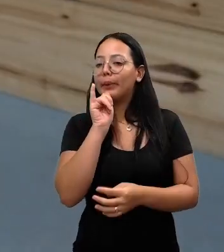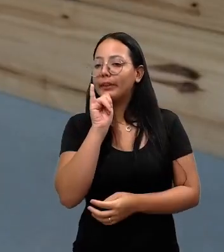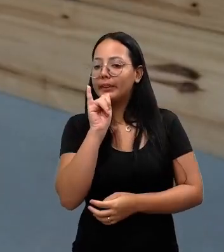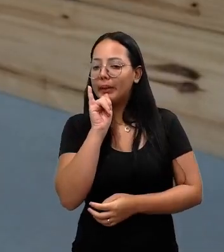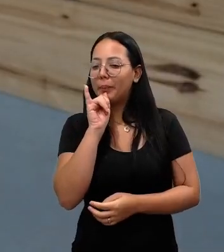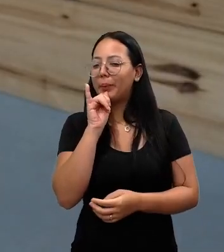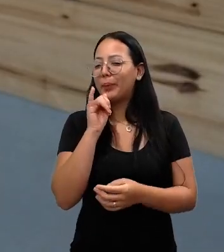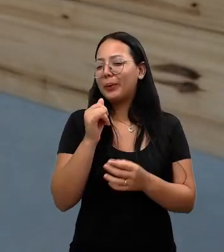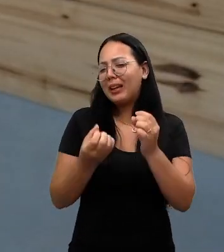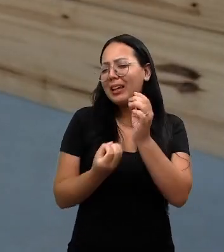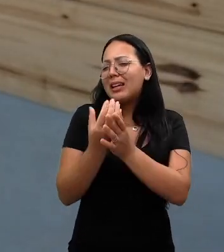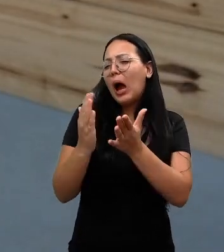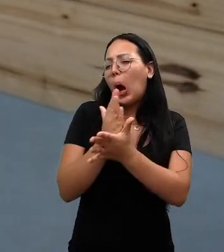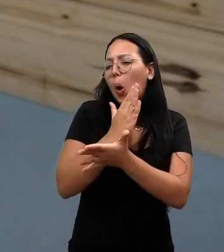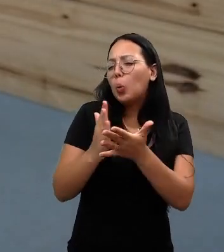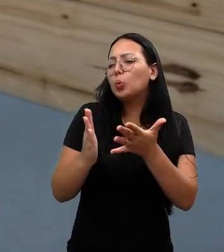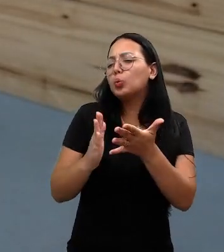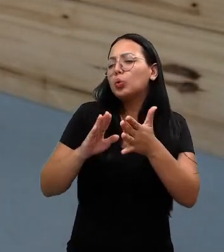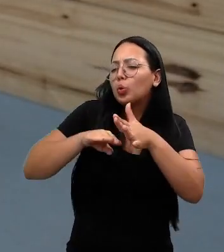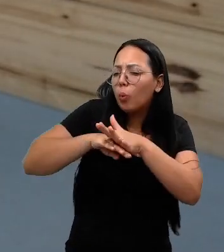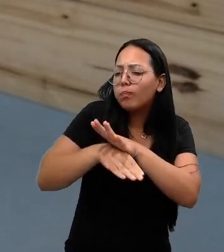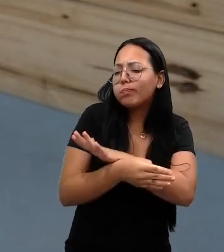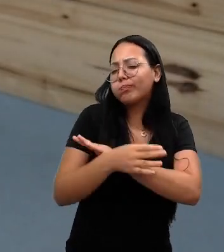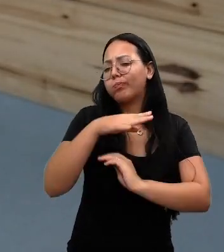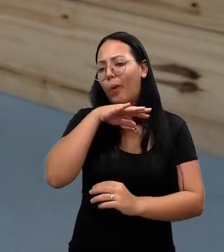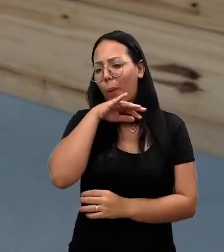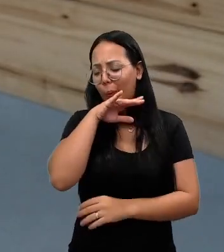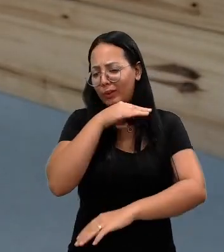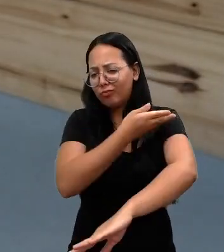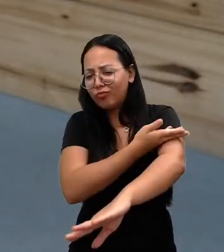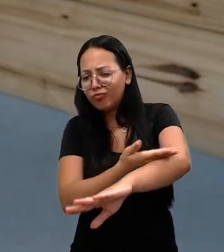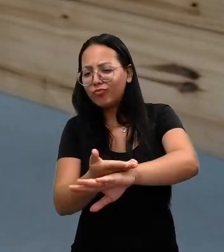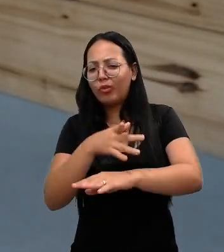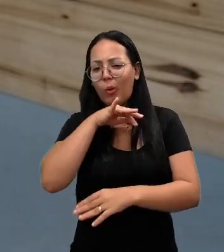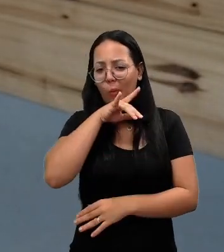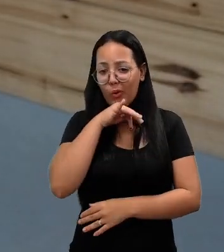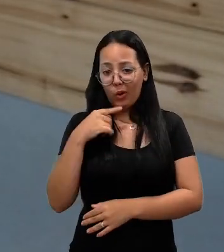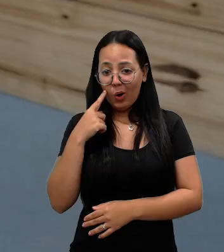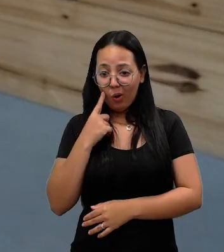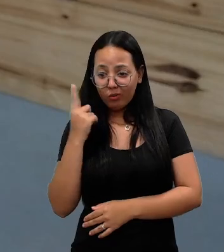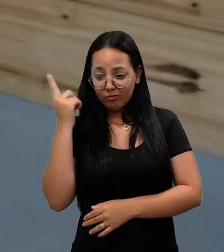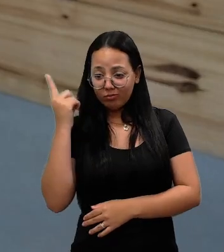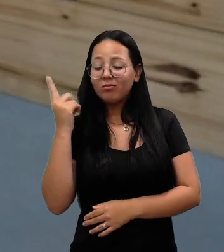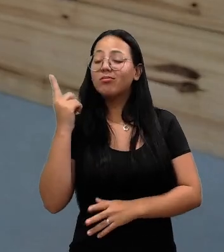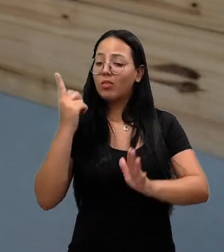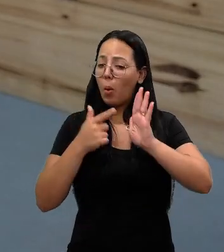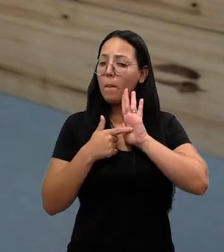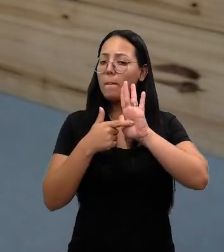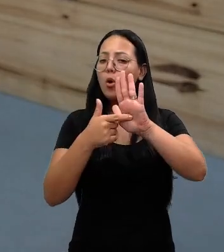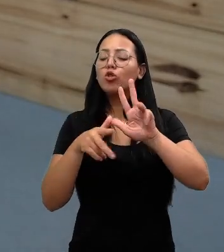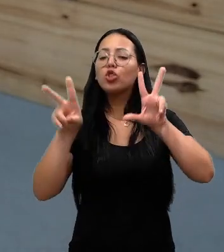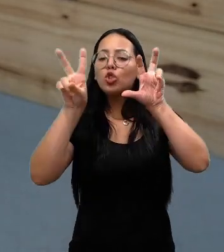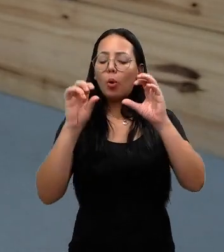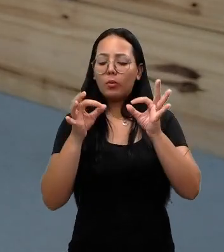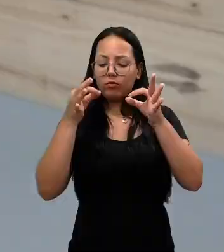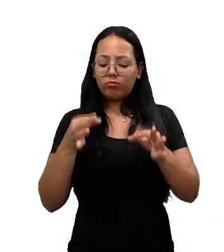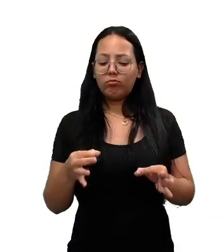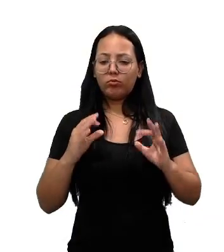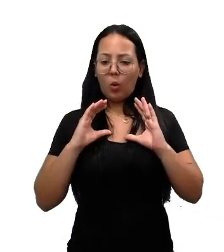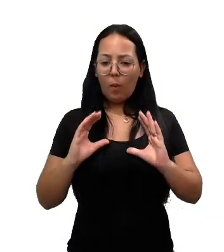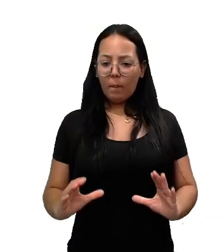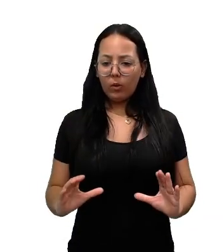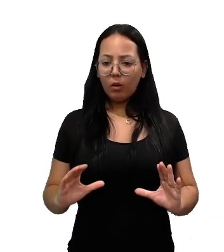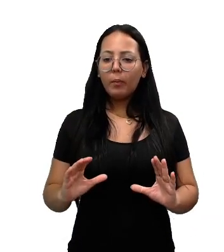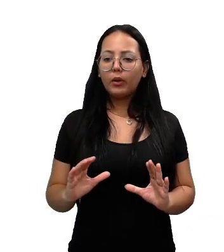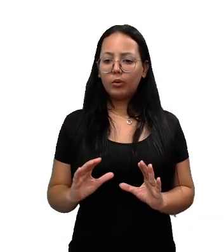maus hábitos, tá? E aqui essa imagem ela ilustra bastante posturas que